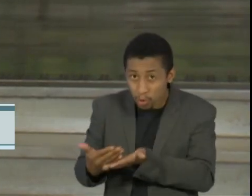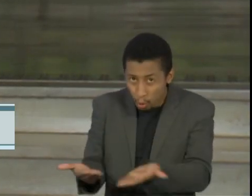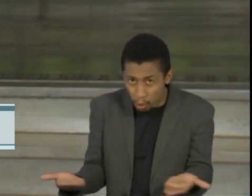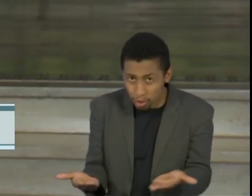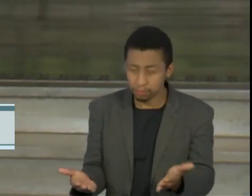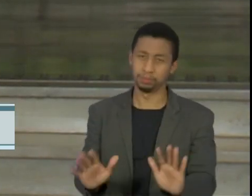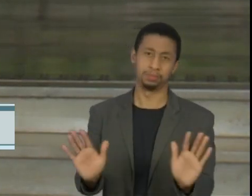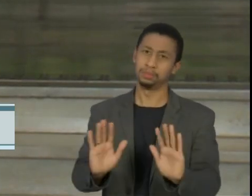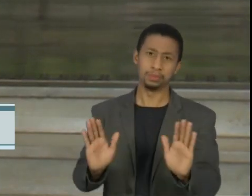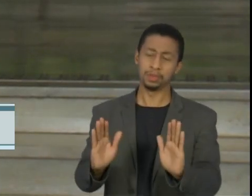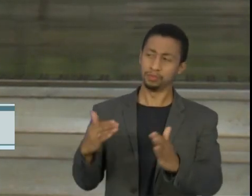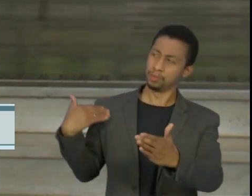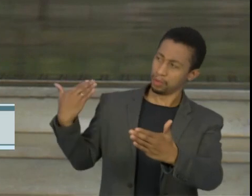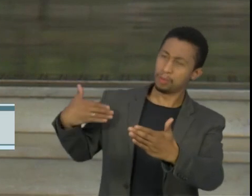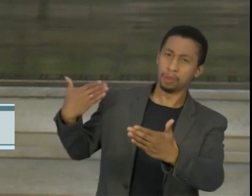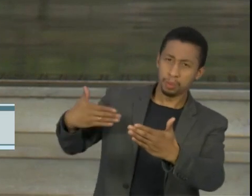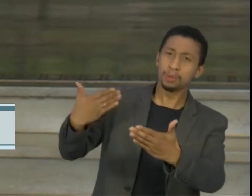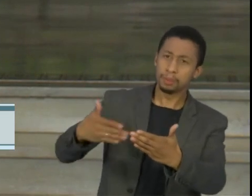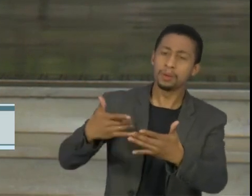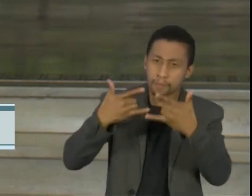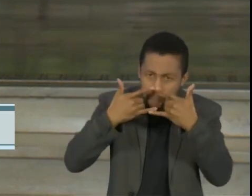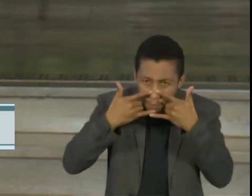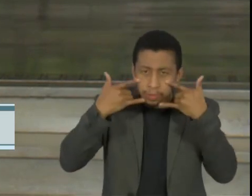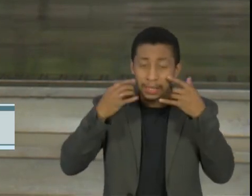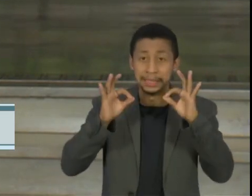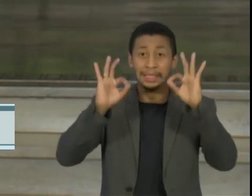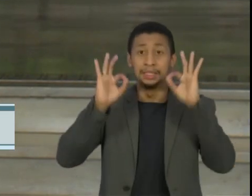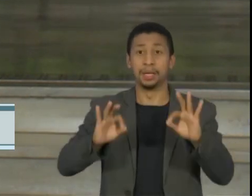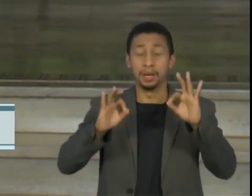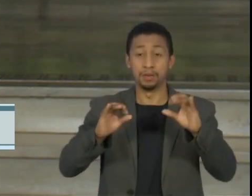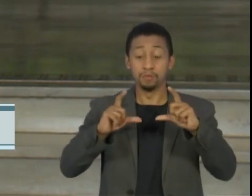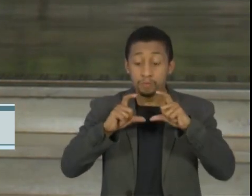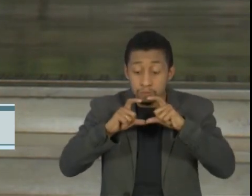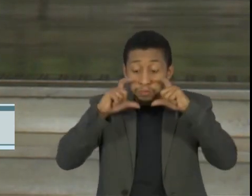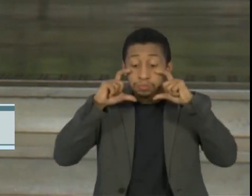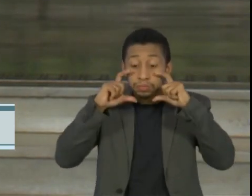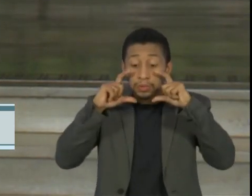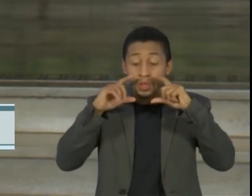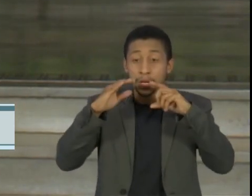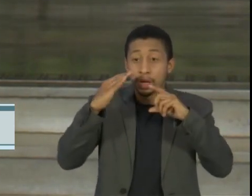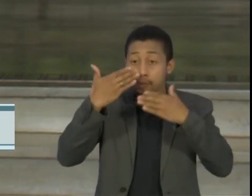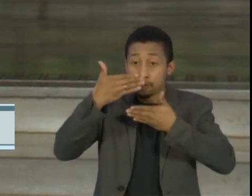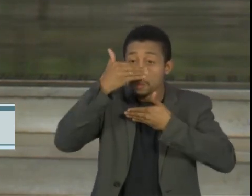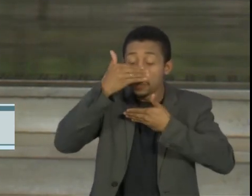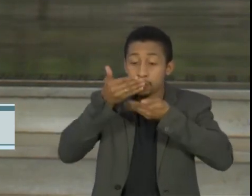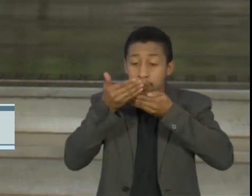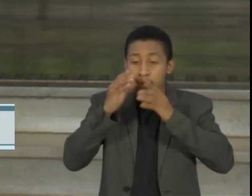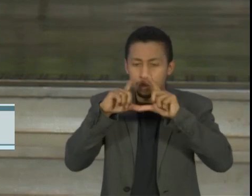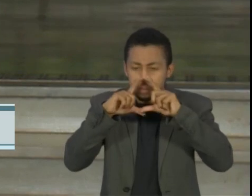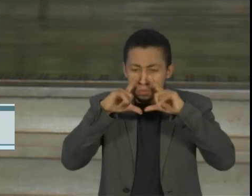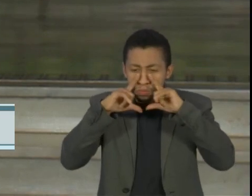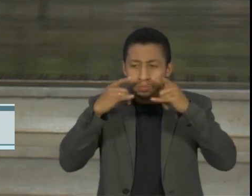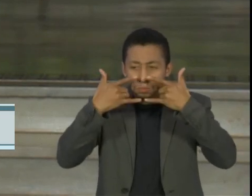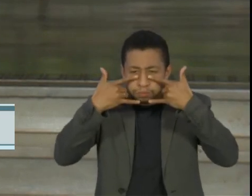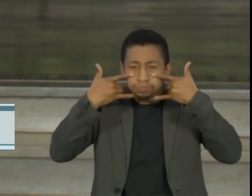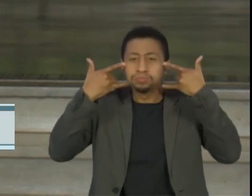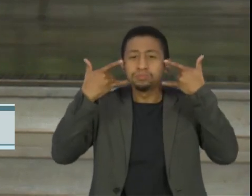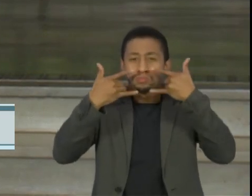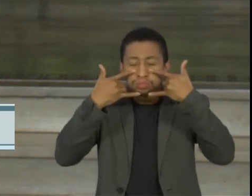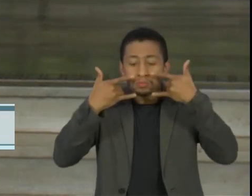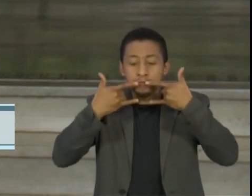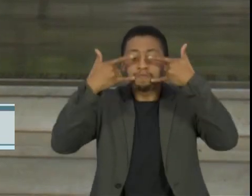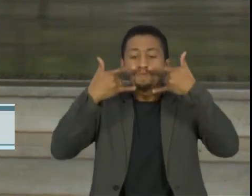uso correto, cobrindo as narinas, cobrindo a boca. A minha máscara é uma máscara de pano, como muitos que estão aqui. As